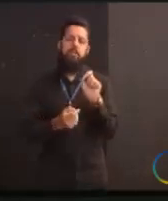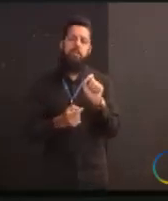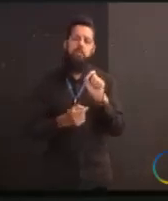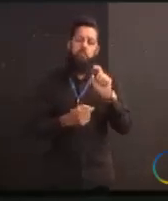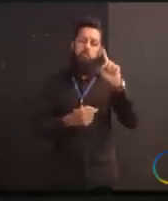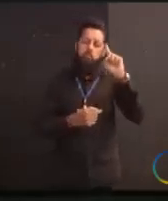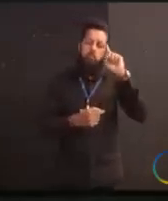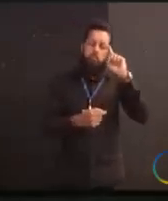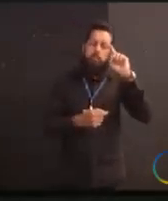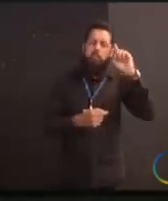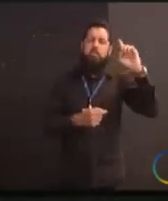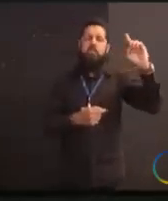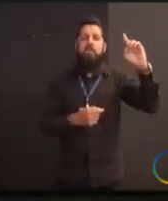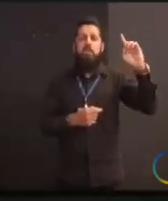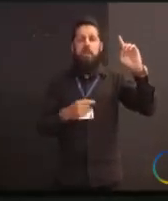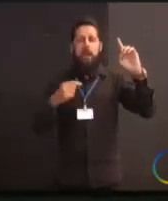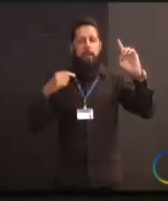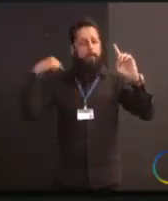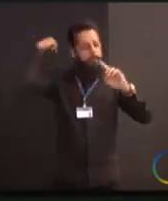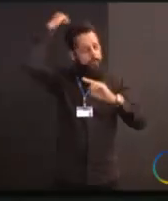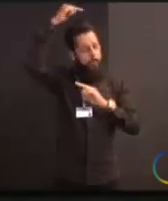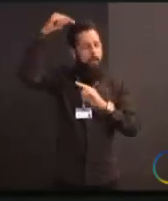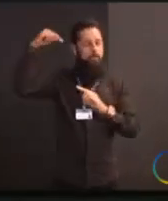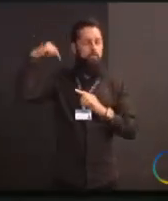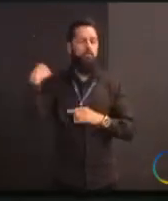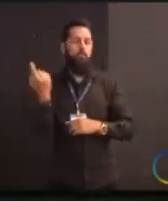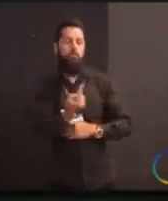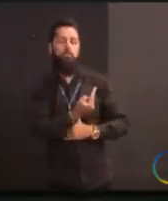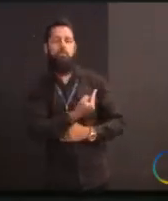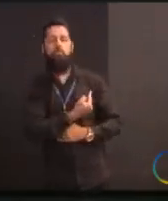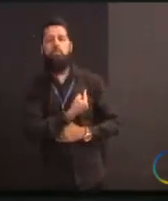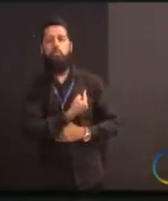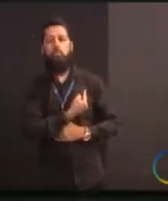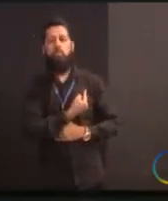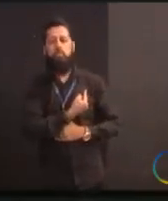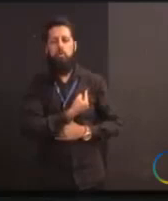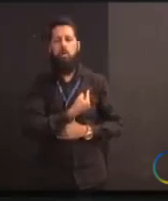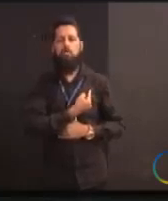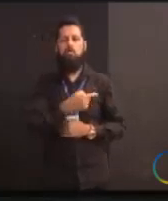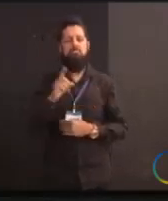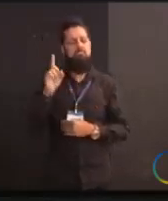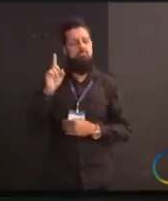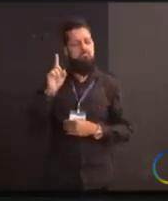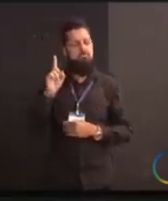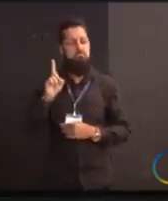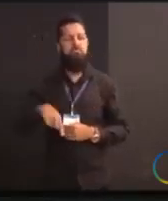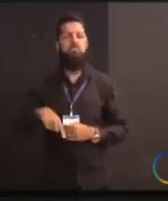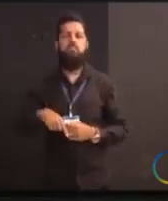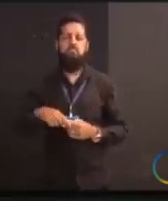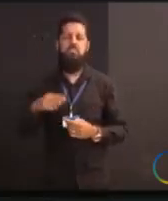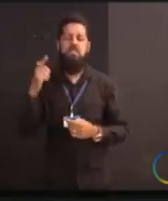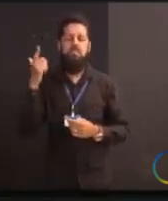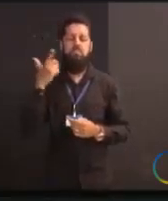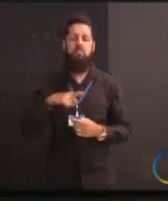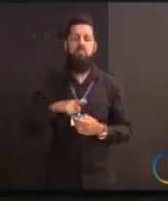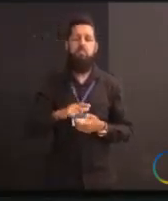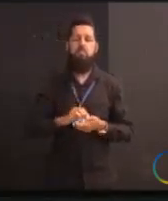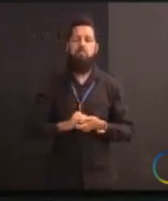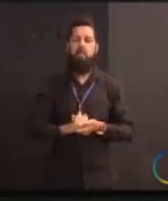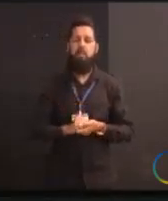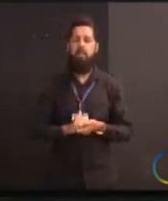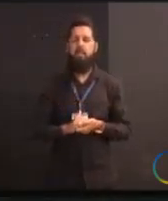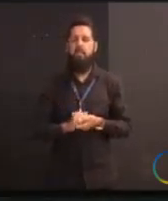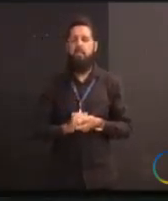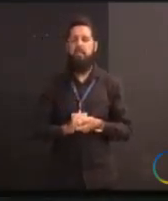é. Mas é difícil imaginar o que esse homem sentia. E não foram os biógrafos que me disseram,